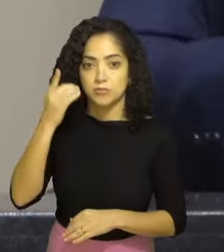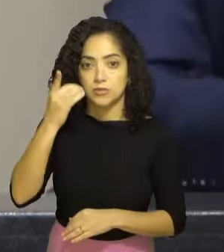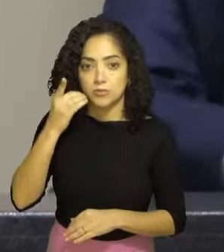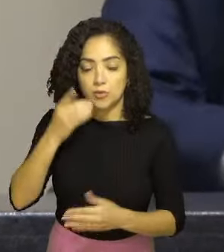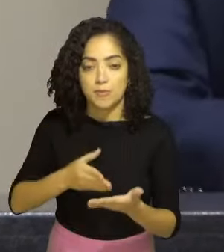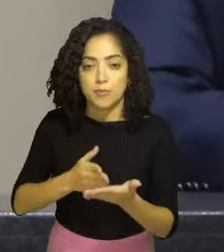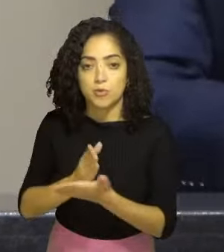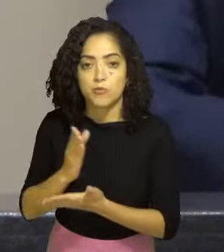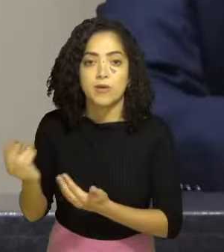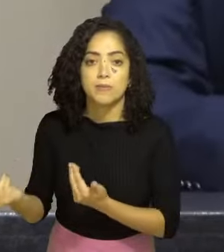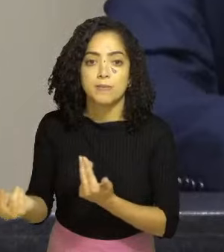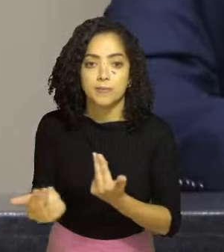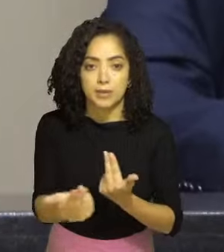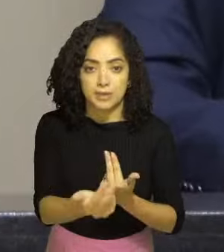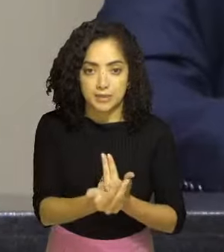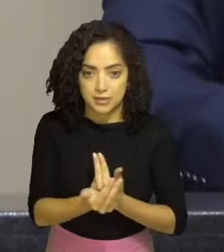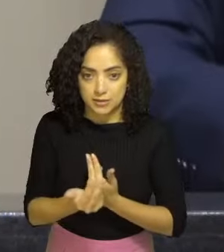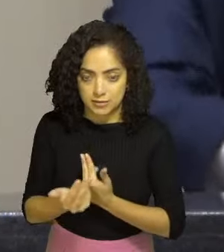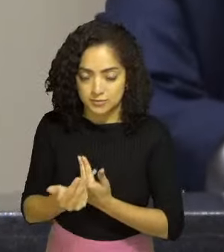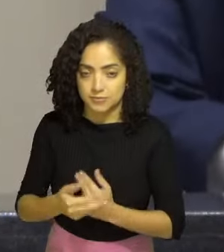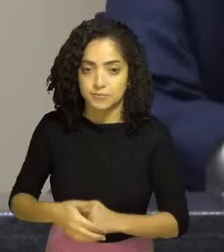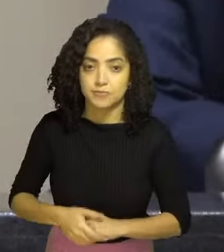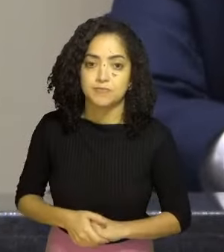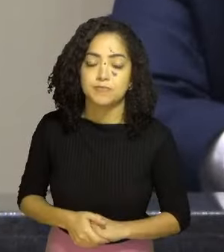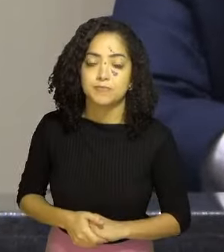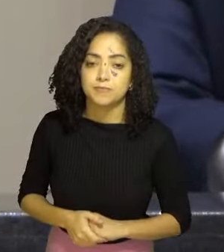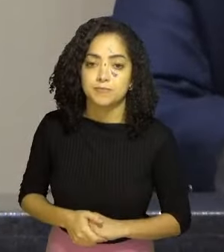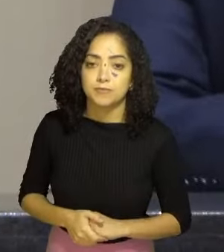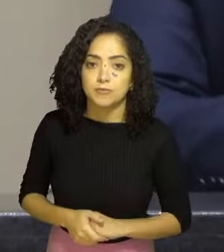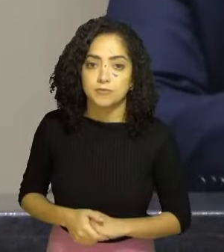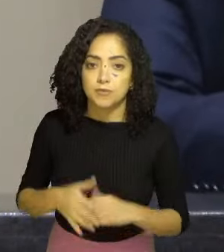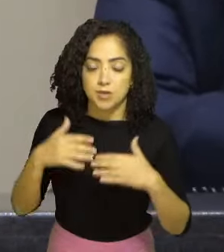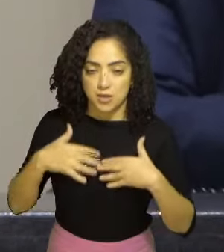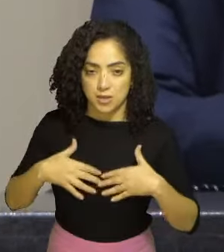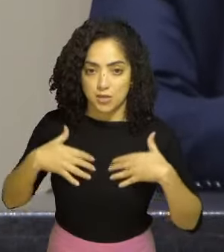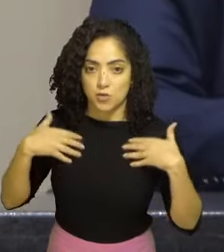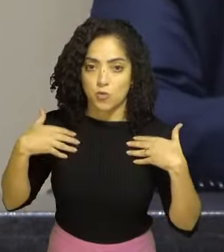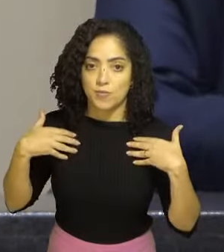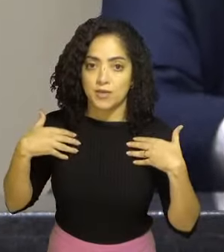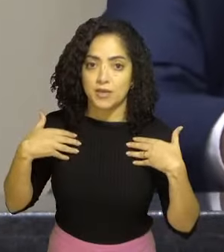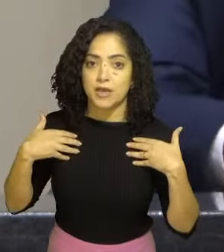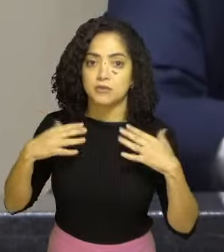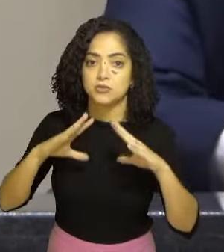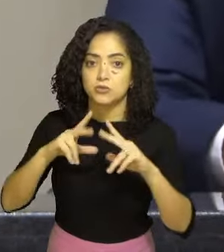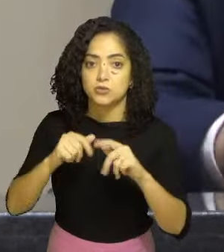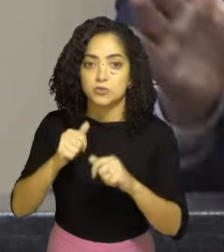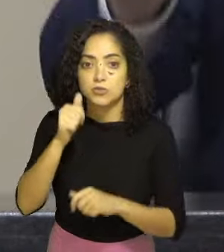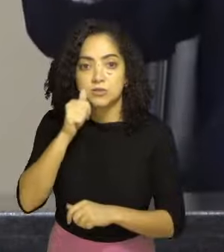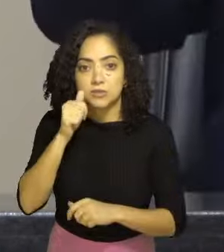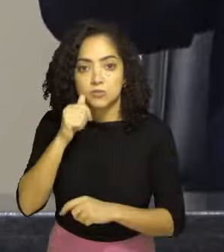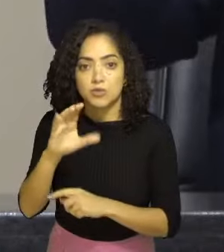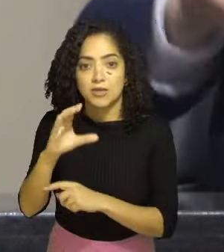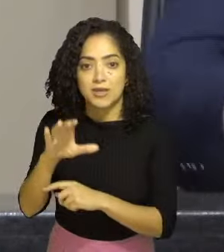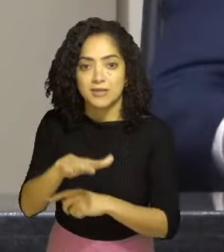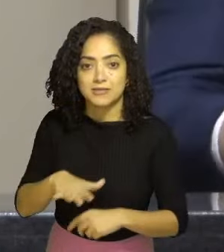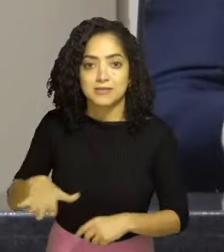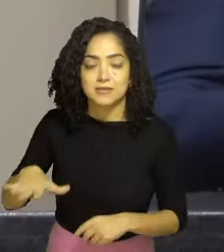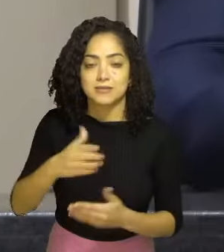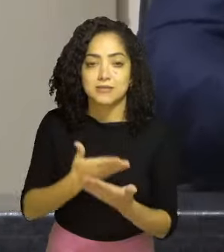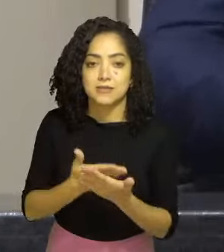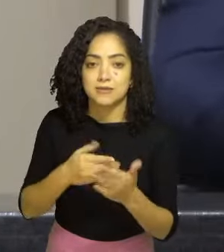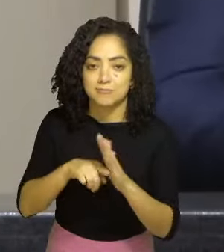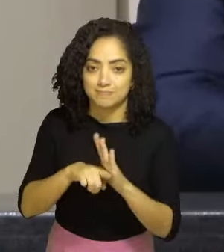aprovada por unanimidade pelos demais parlamentares, em homenagem às mulheres na ciência.